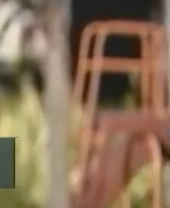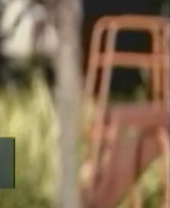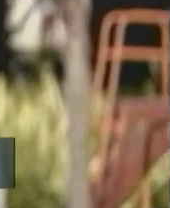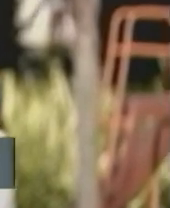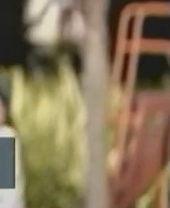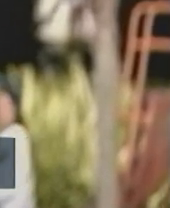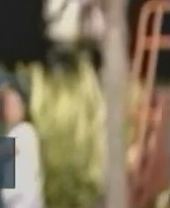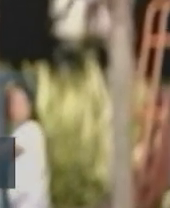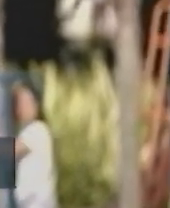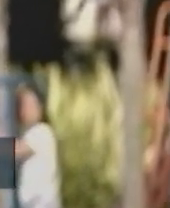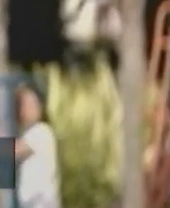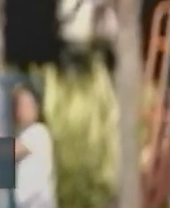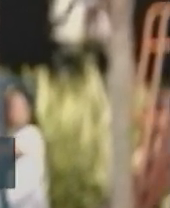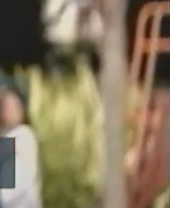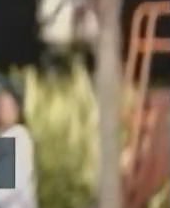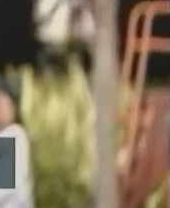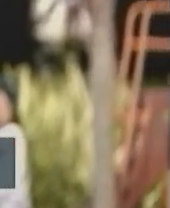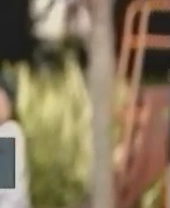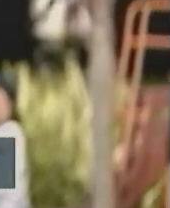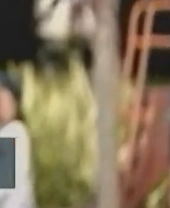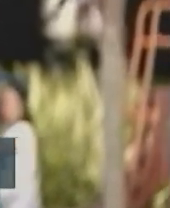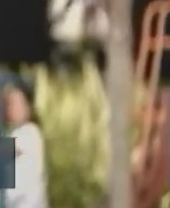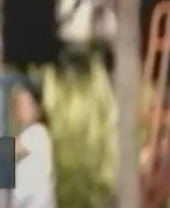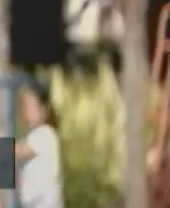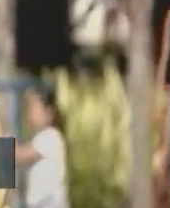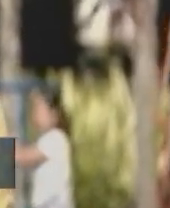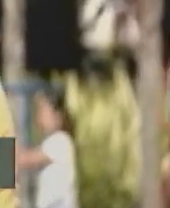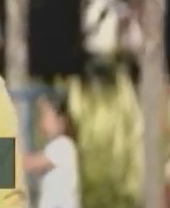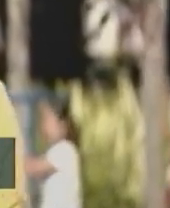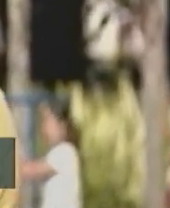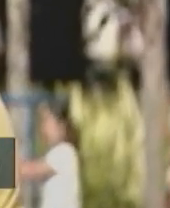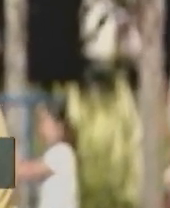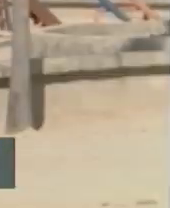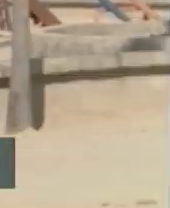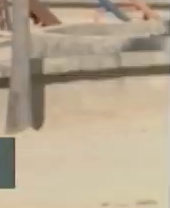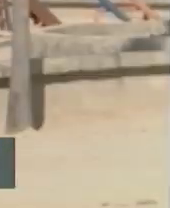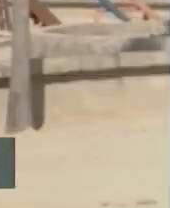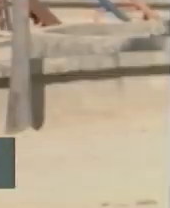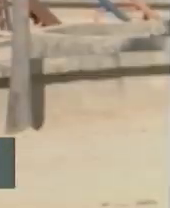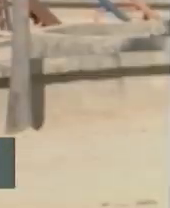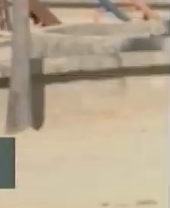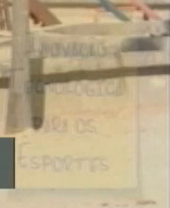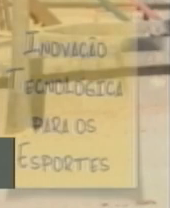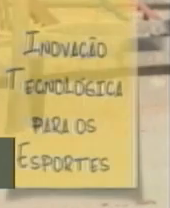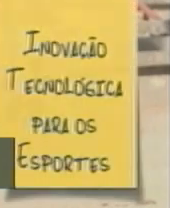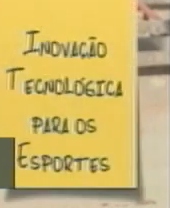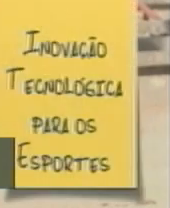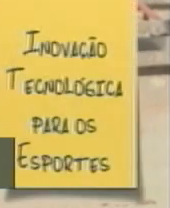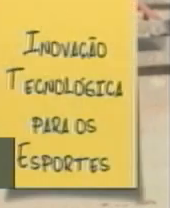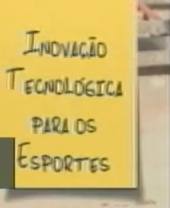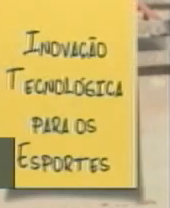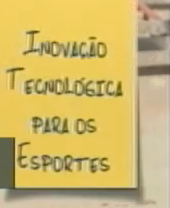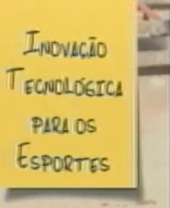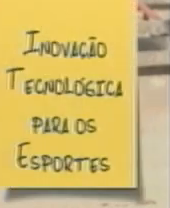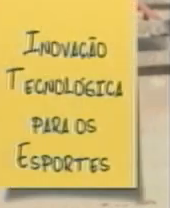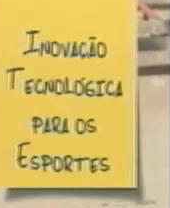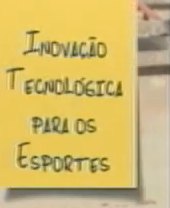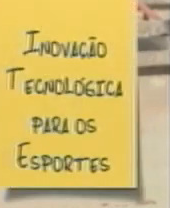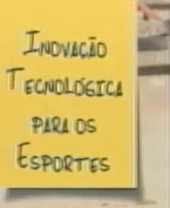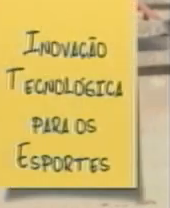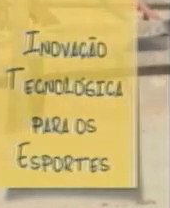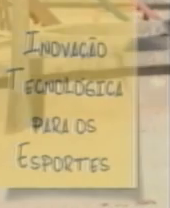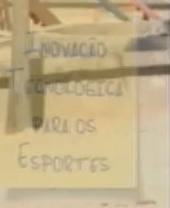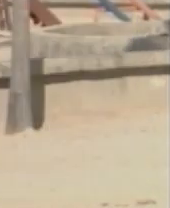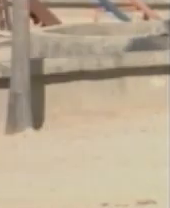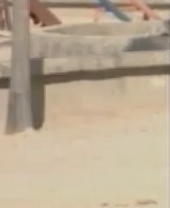2012, novos desafios nos aguardam na 26ª edição do Prêmio Jovem Cientista, que terá como tema Inovação Tecnológica para